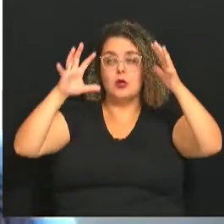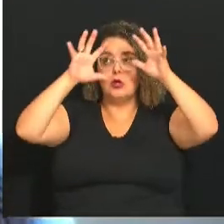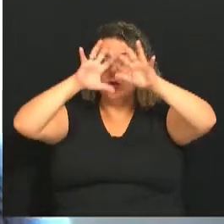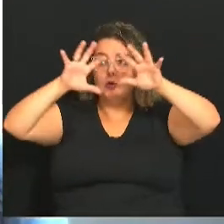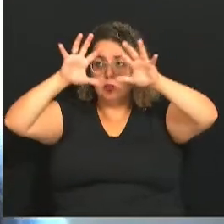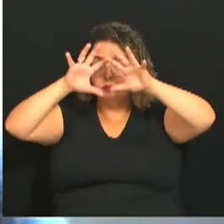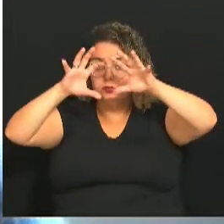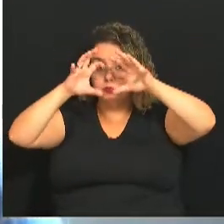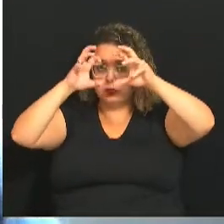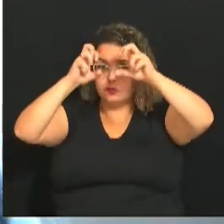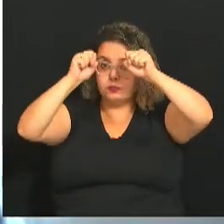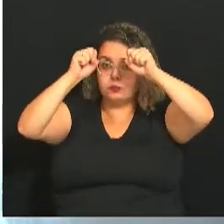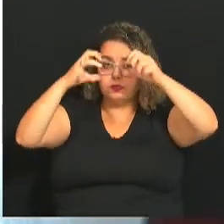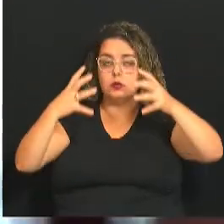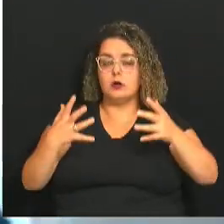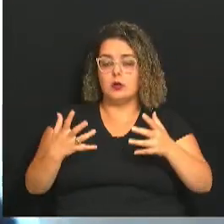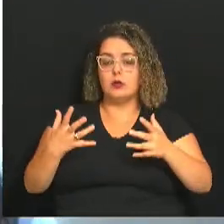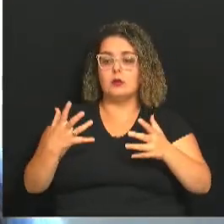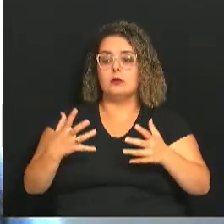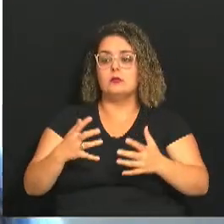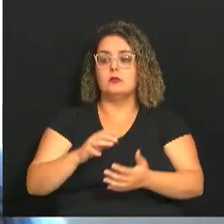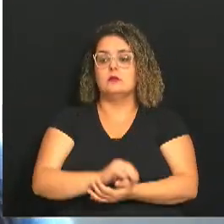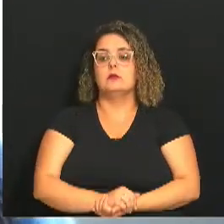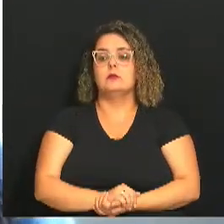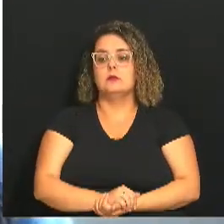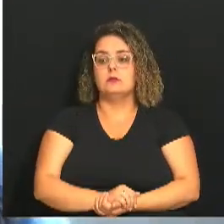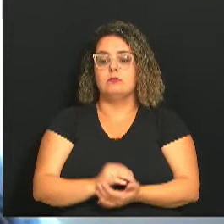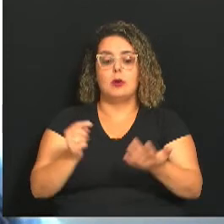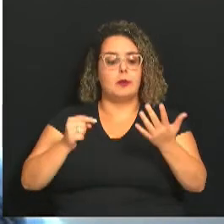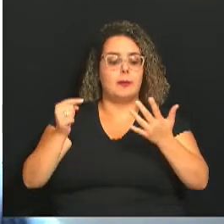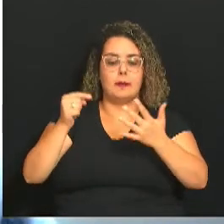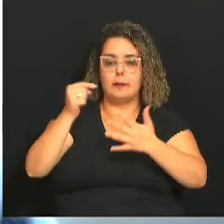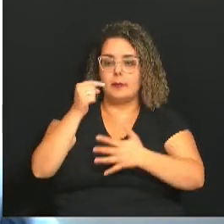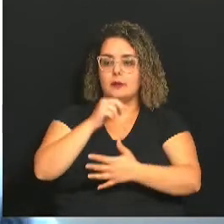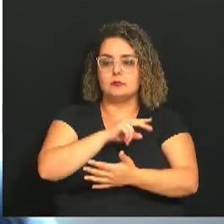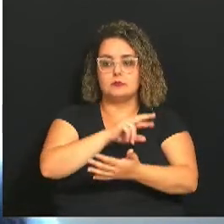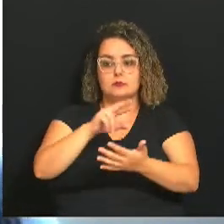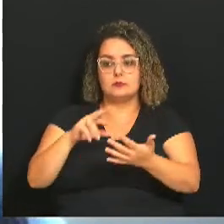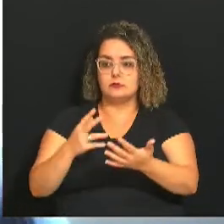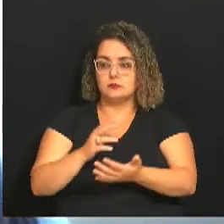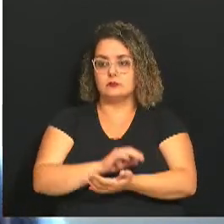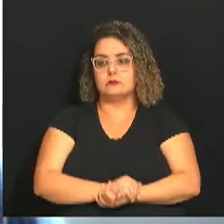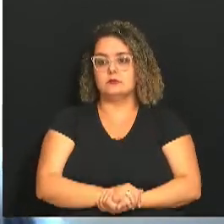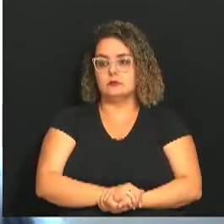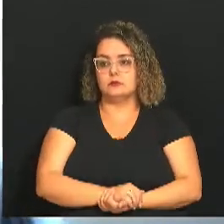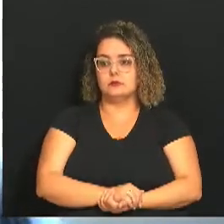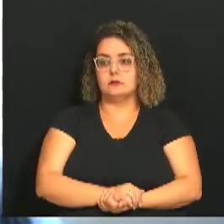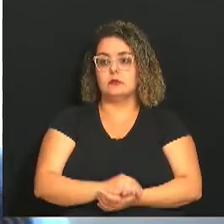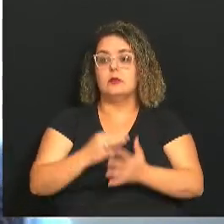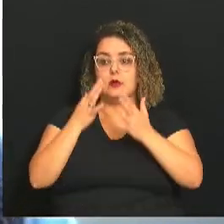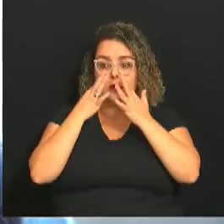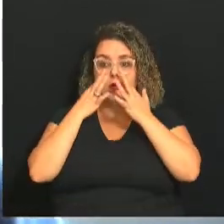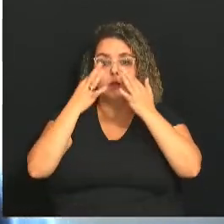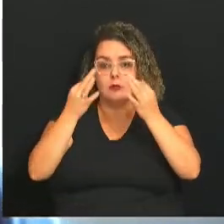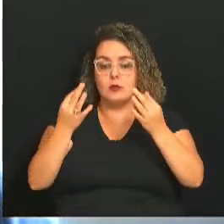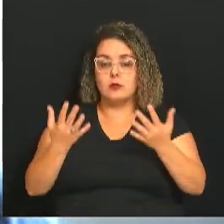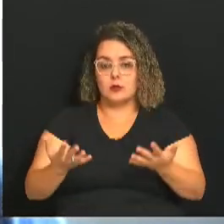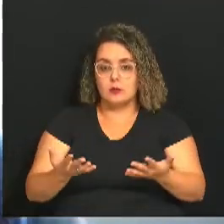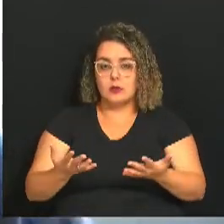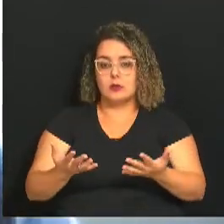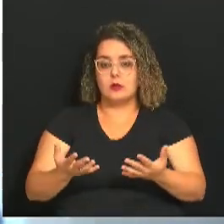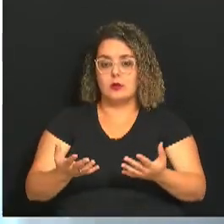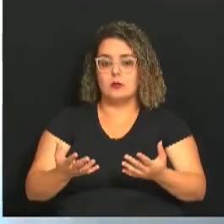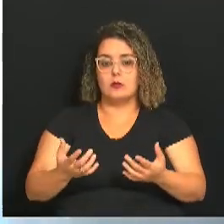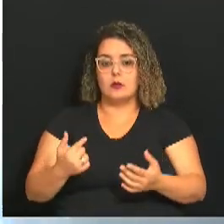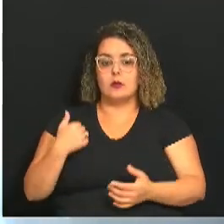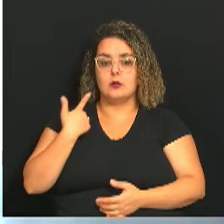profundas, tem cisalhamento do vento, tem helicidade, tem isso, aquilo, olha, vamos ficar alerta, porque a gente tem as condições